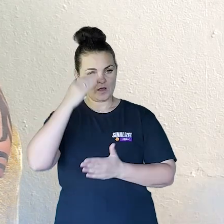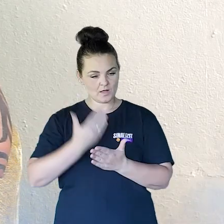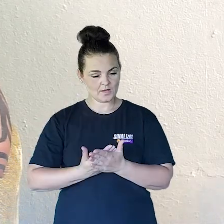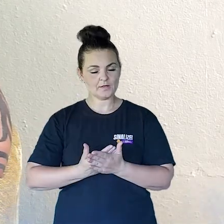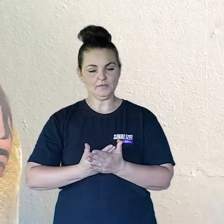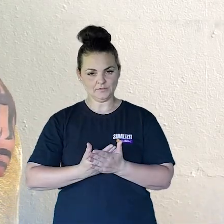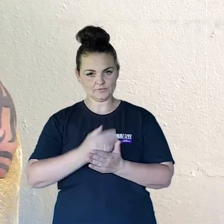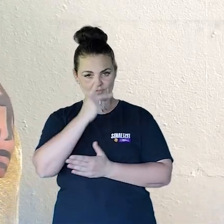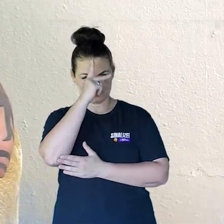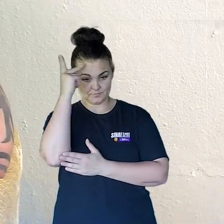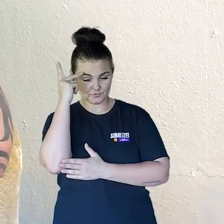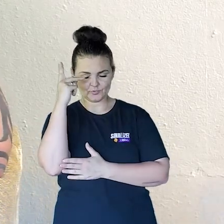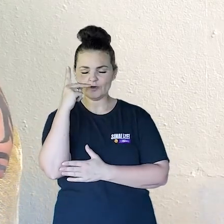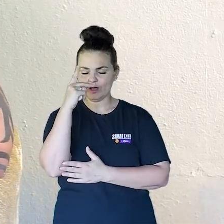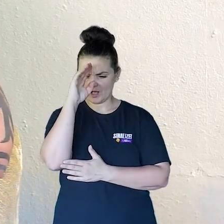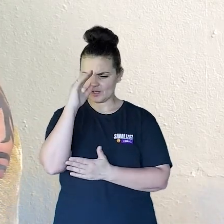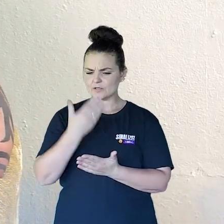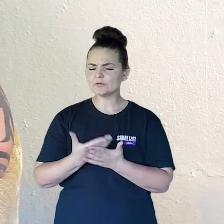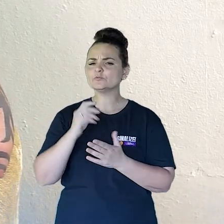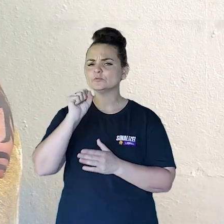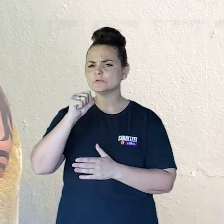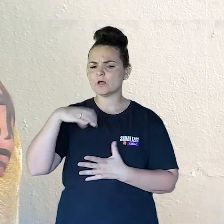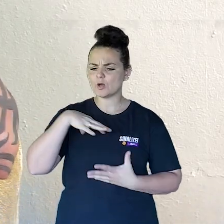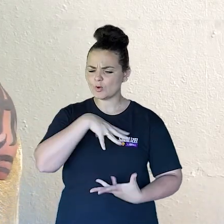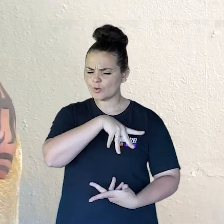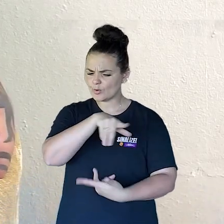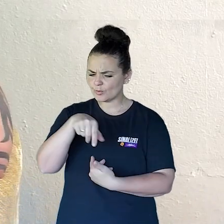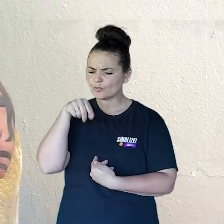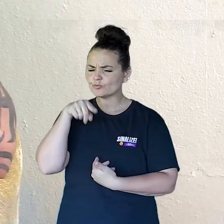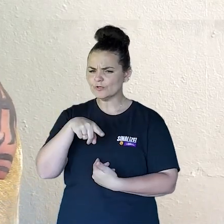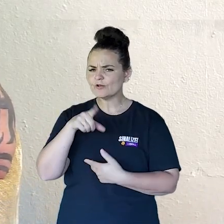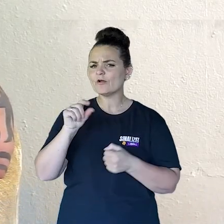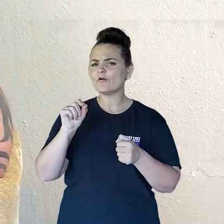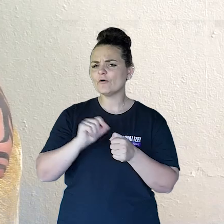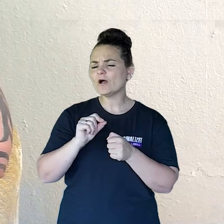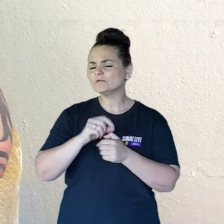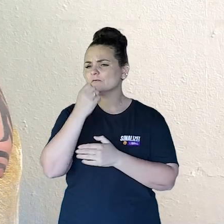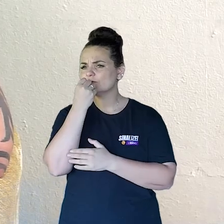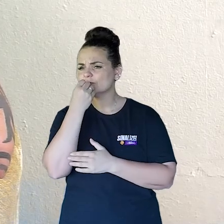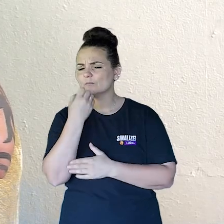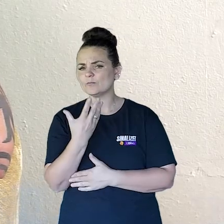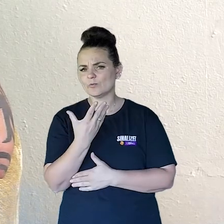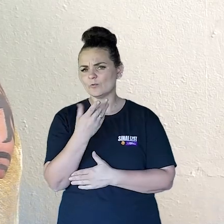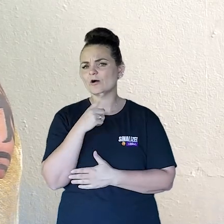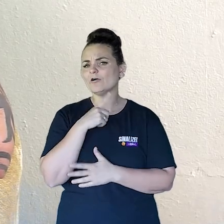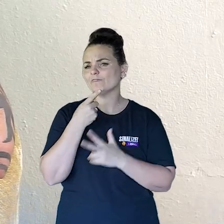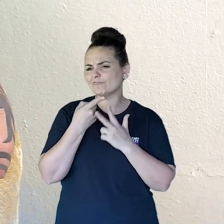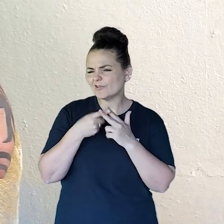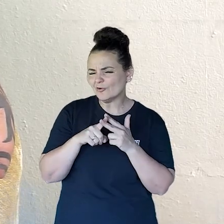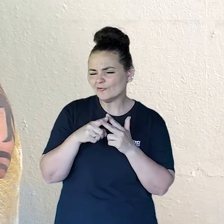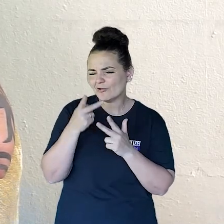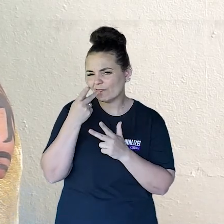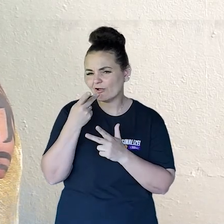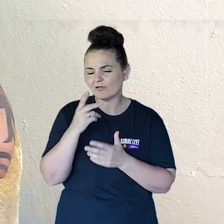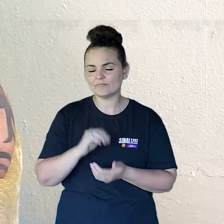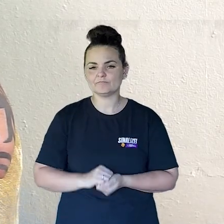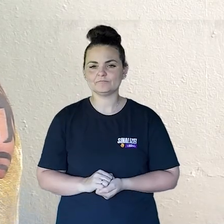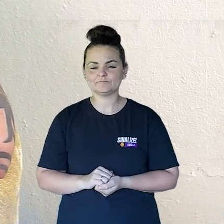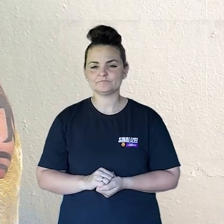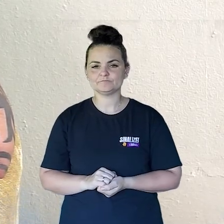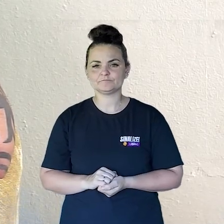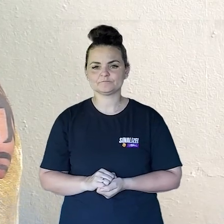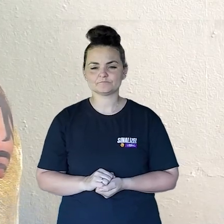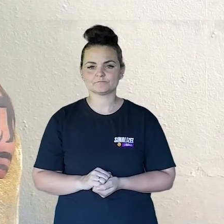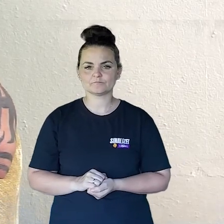acho que o mundo ainda tem jeito, né? Tem conserto, como a gente costuma dizer. E baseado